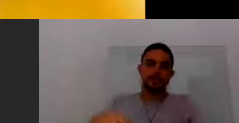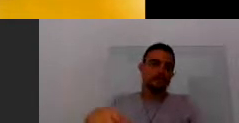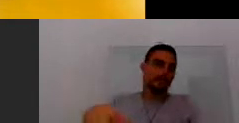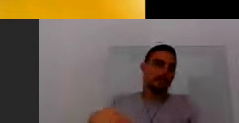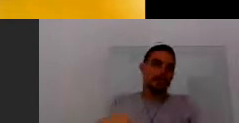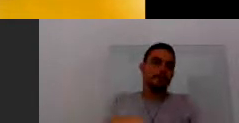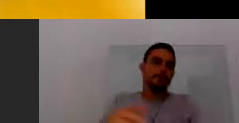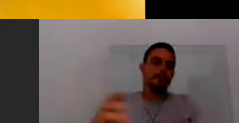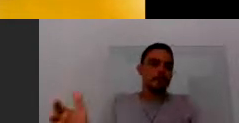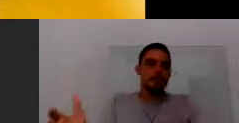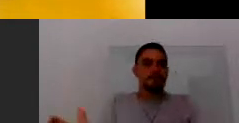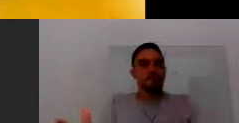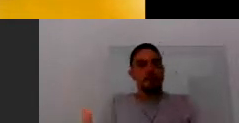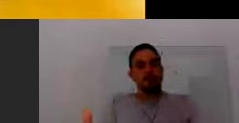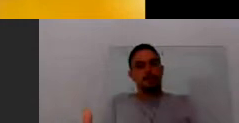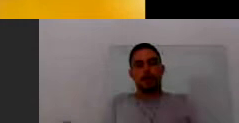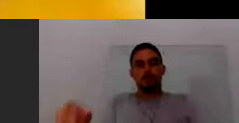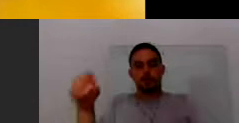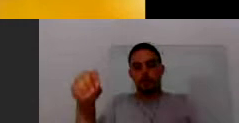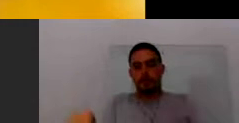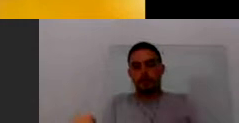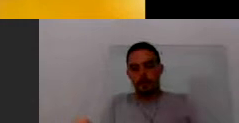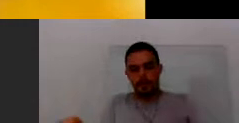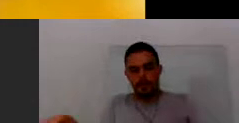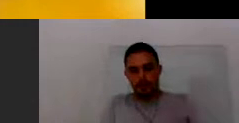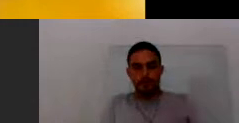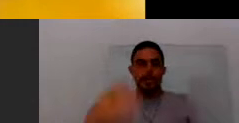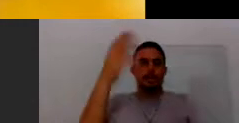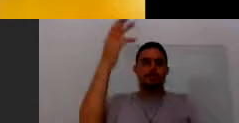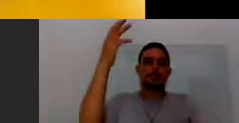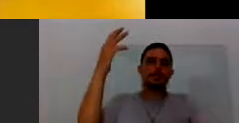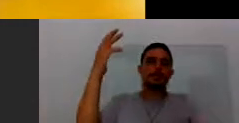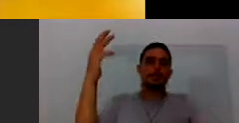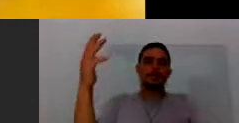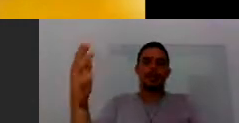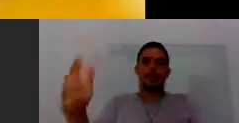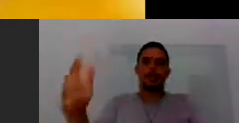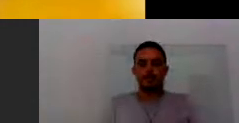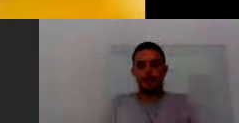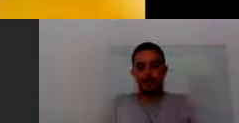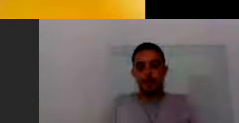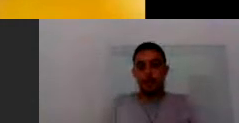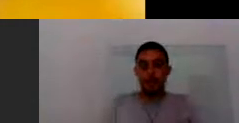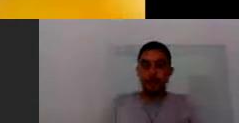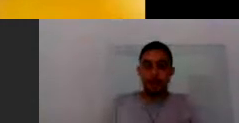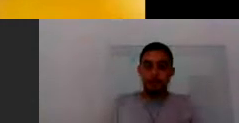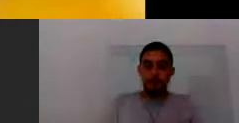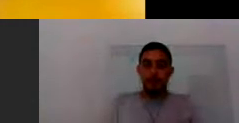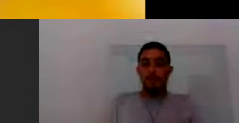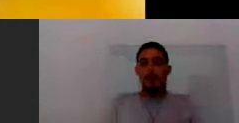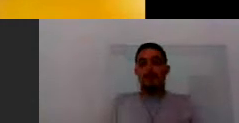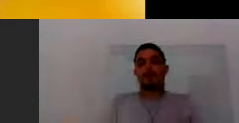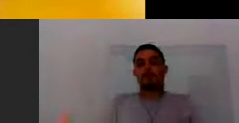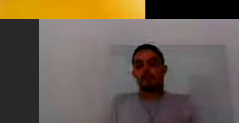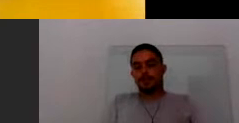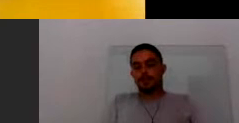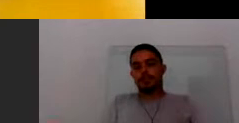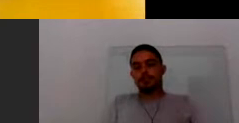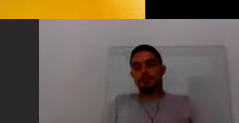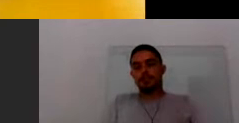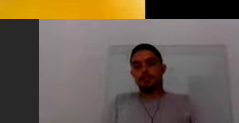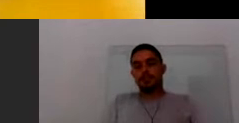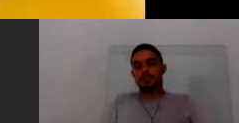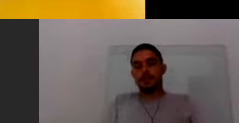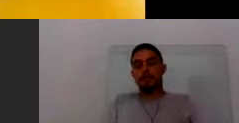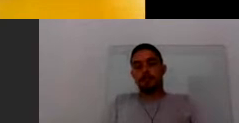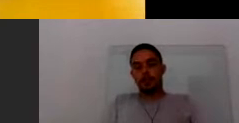pela planta. Se você colocar 20 litros de água em um balde, colocar uma planta lá, ela consegue absorver toda essa água de uma vez? Não. Mas ela